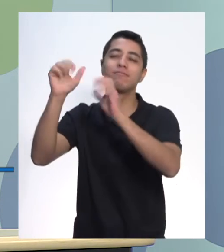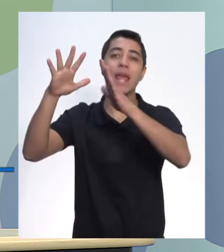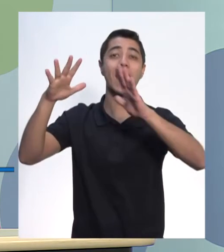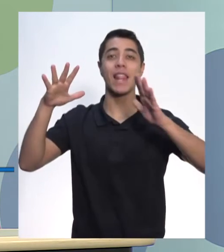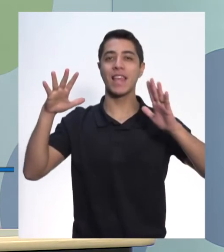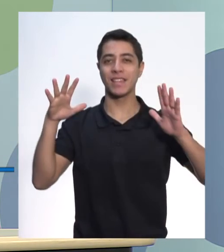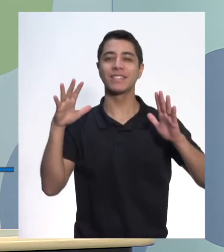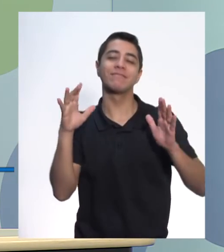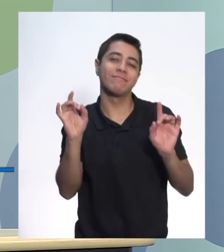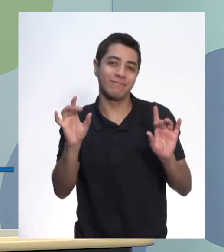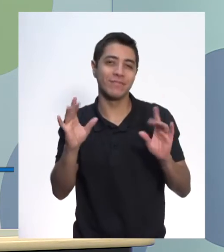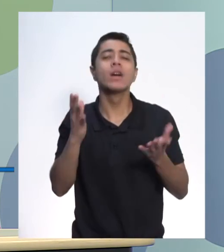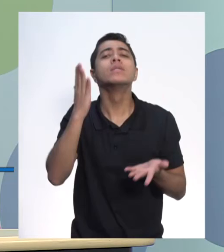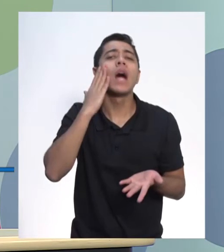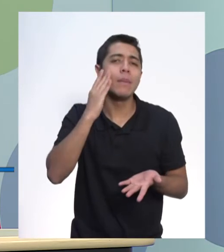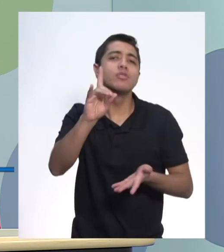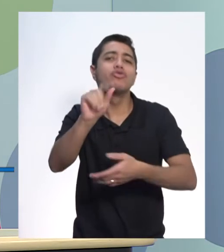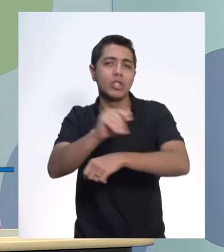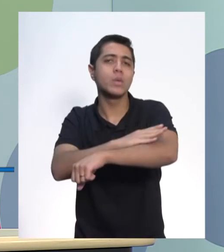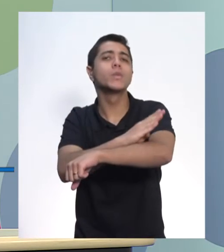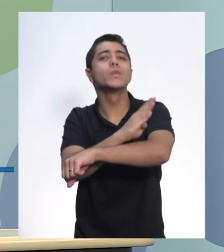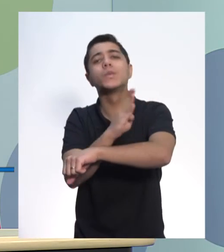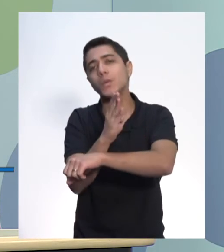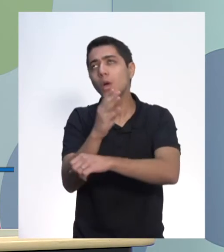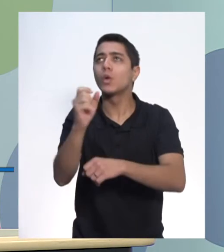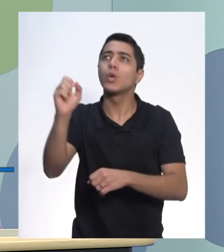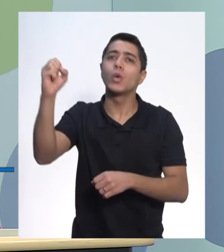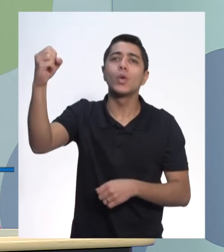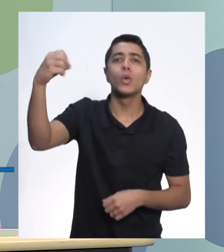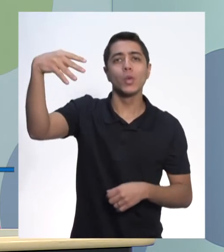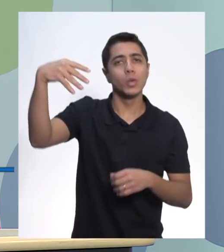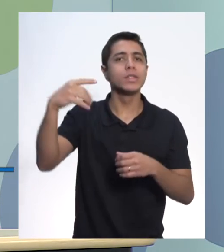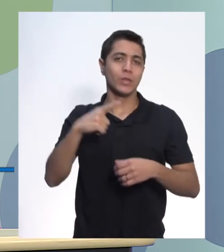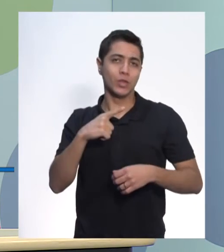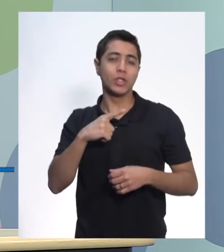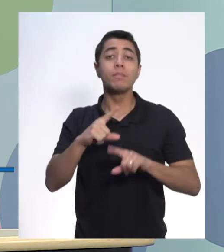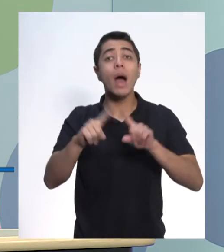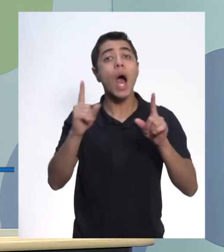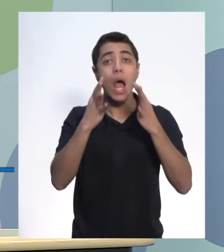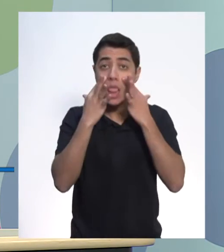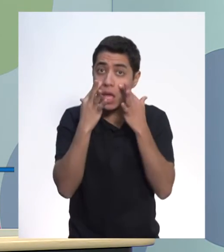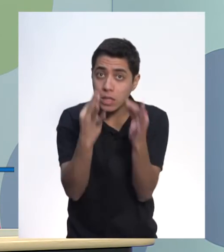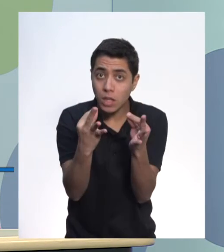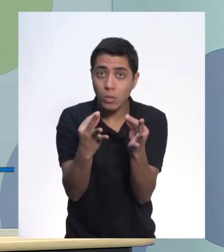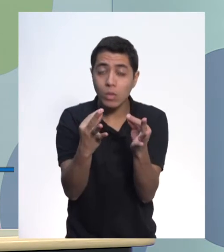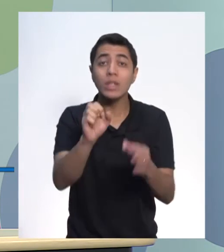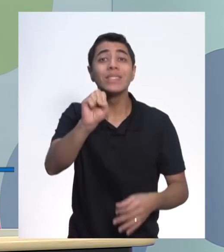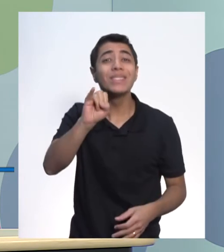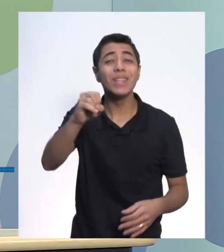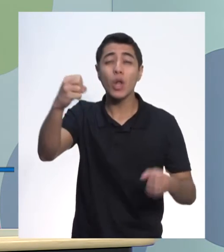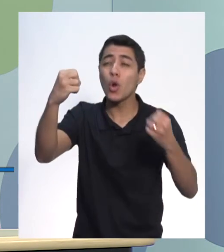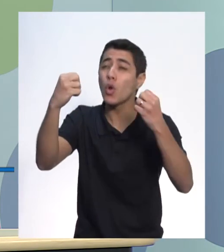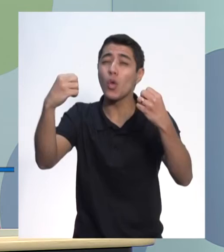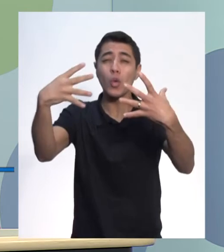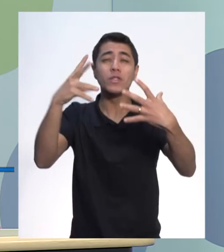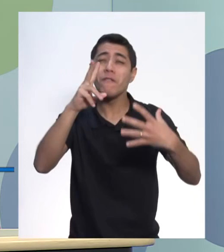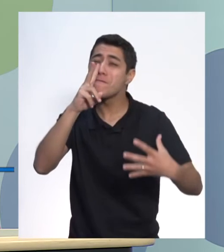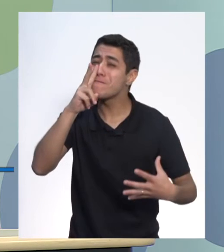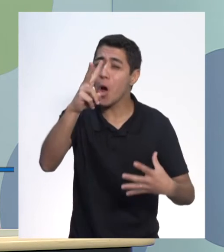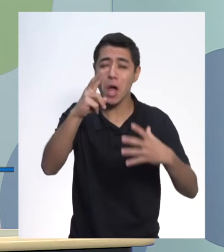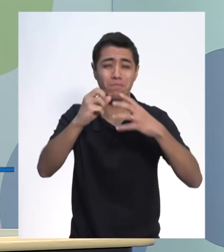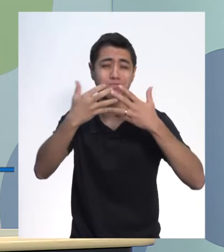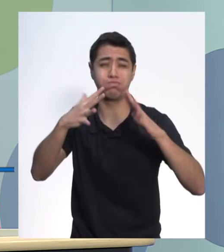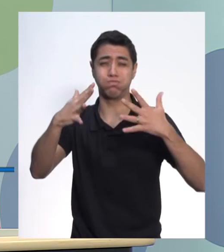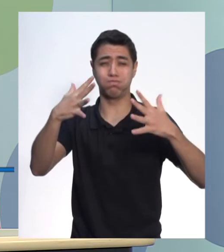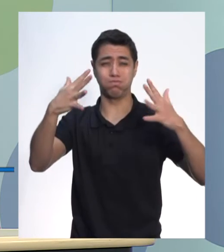um movimento de luz, só que eu devo tomar cuidado com algumas questões também da iluminação. Se eu tenho muita luz, essa imagem ela fica